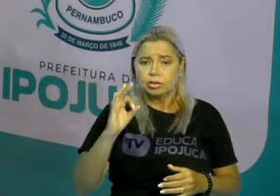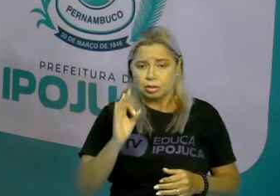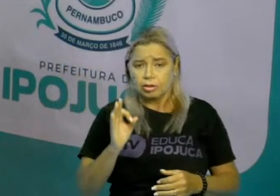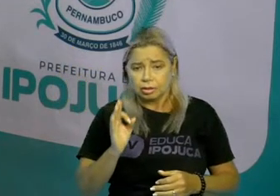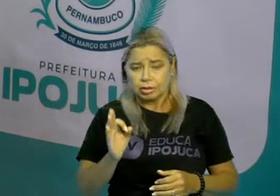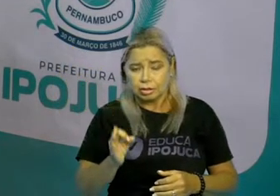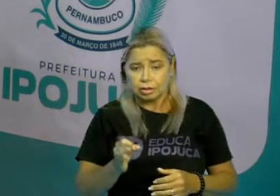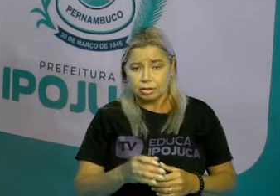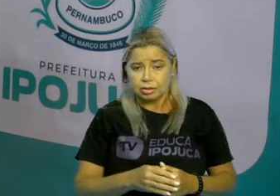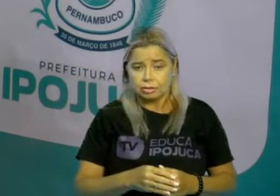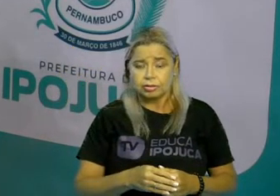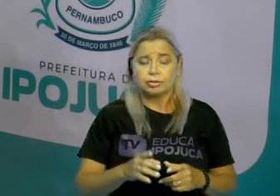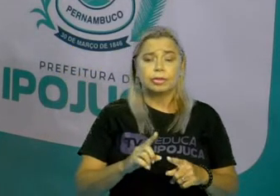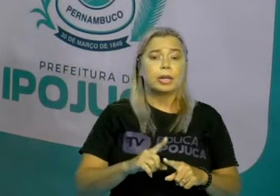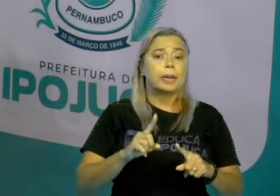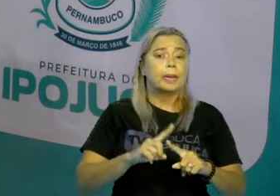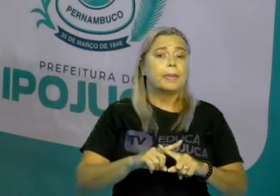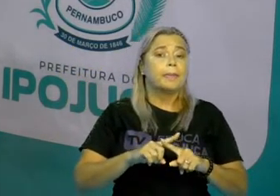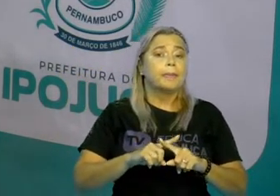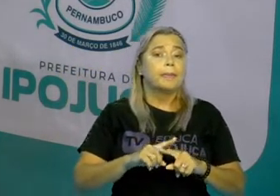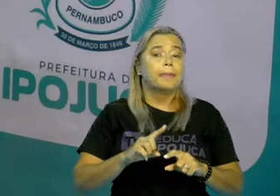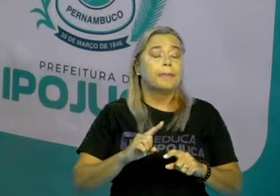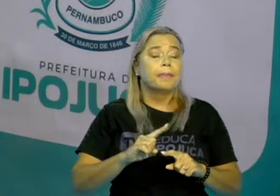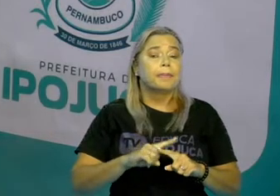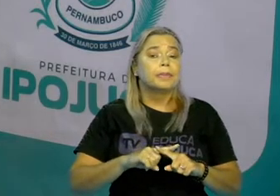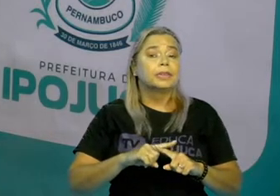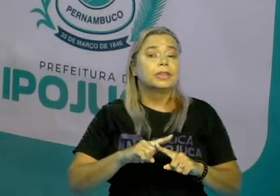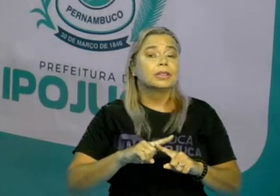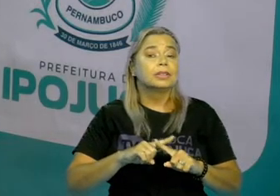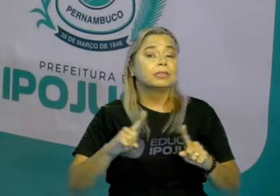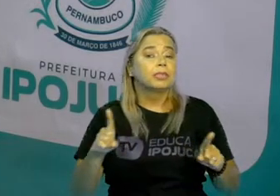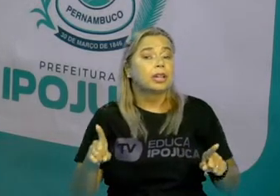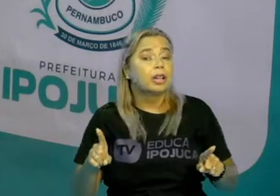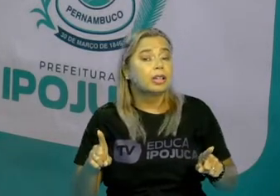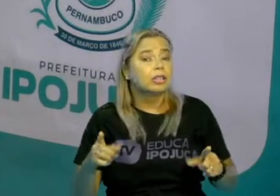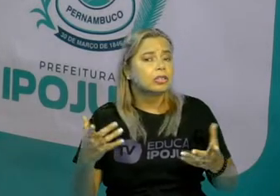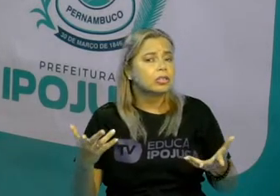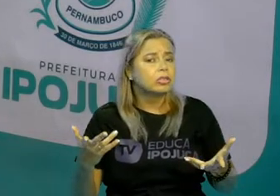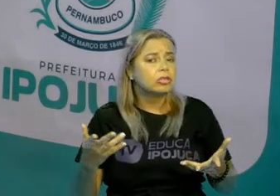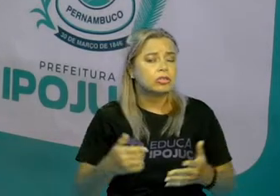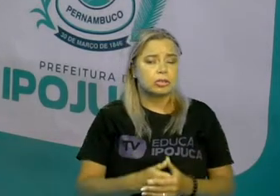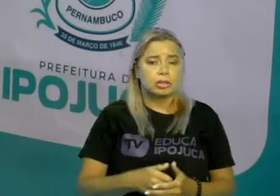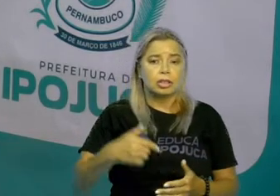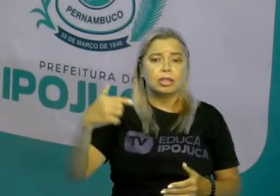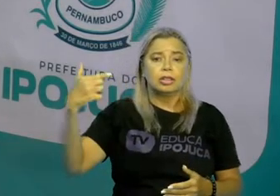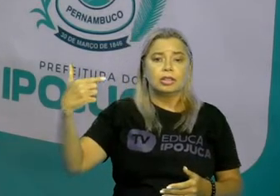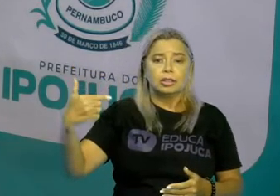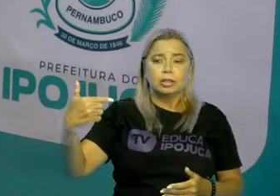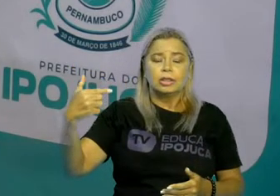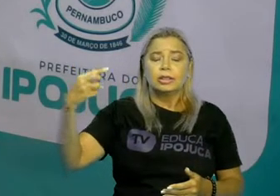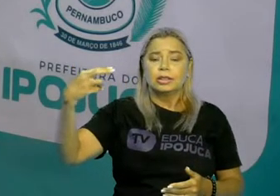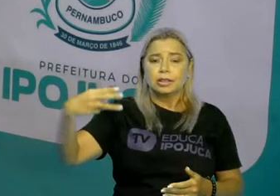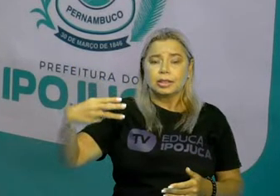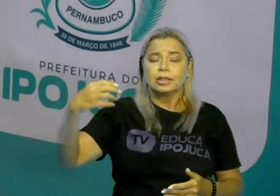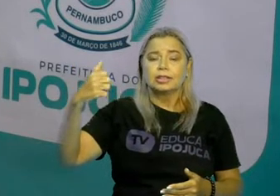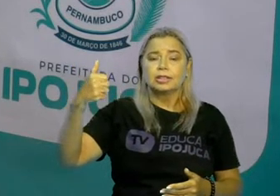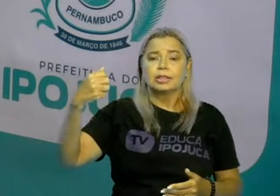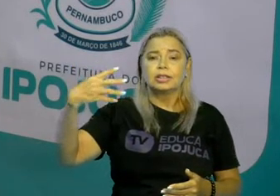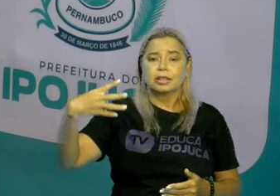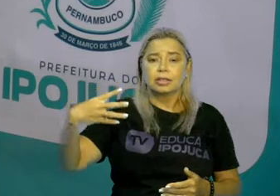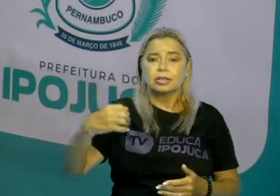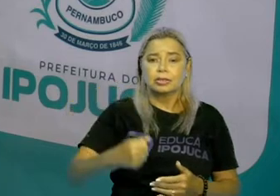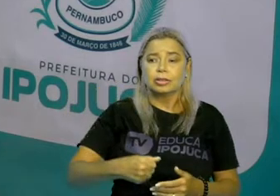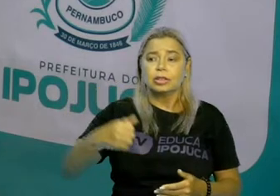mas tem a terceira linha que a terceira parte então tenho 12 com mais dois 13 14